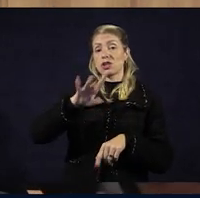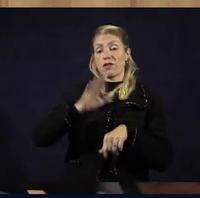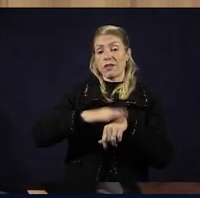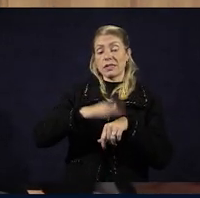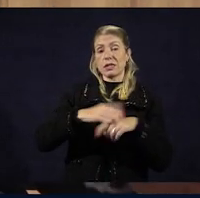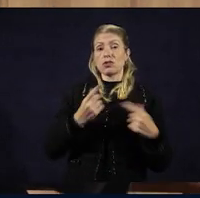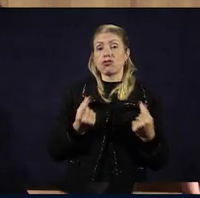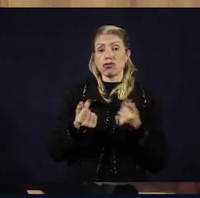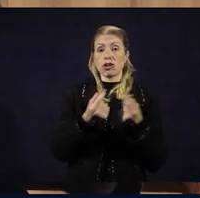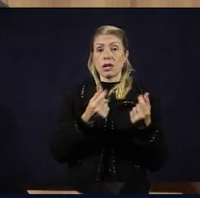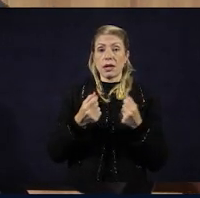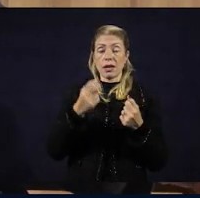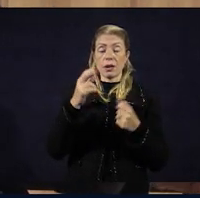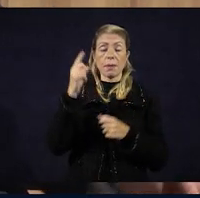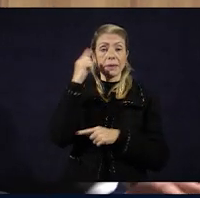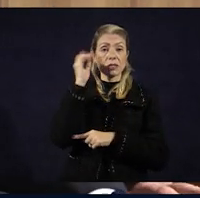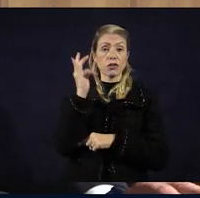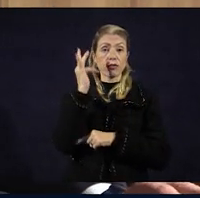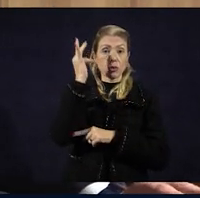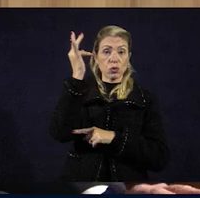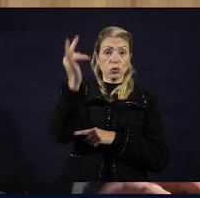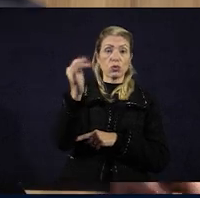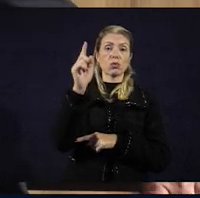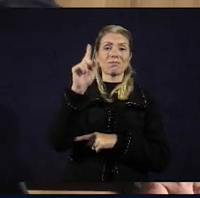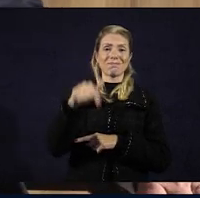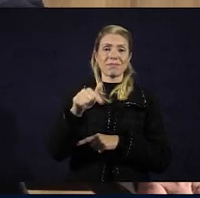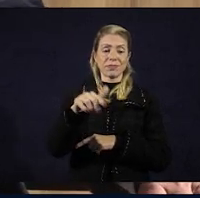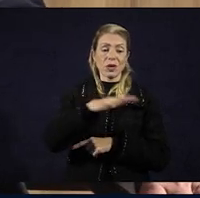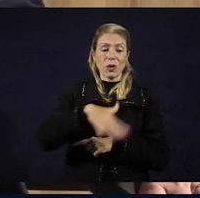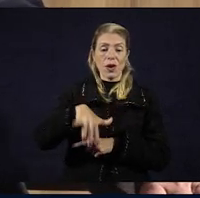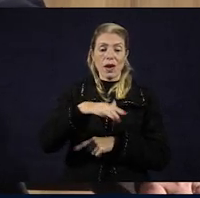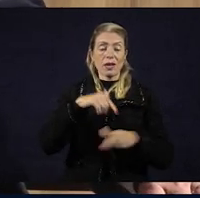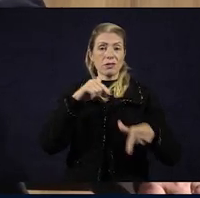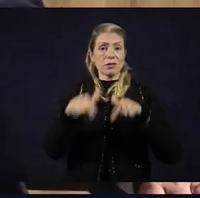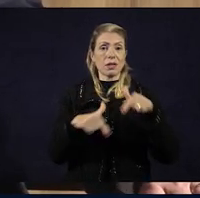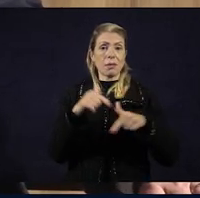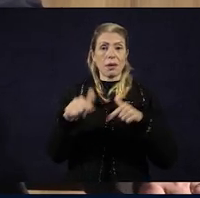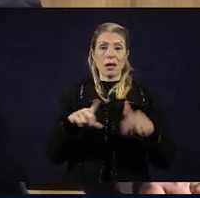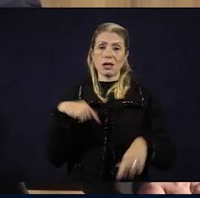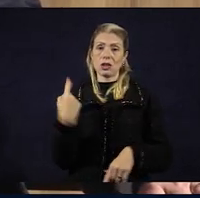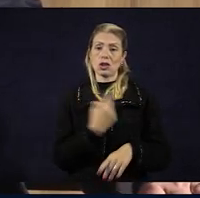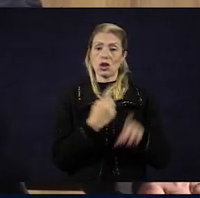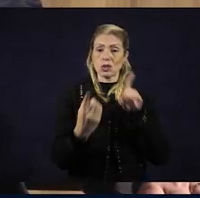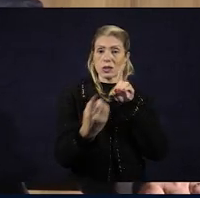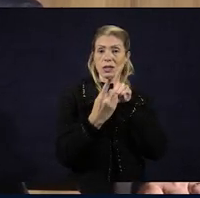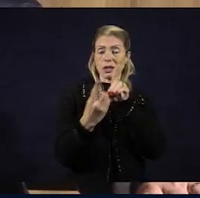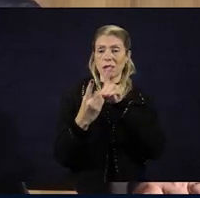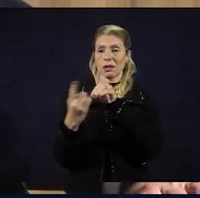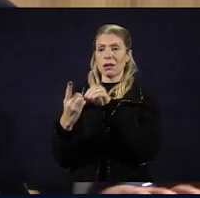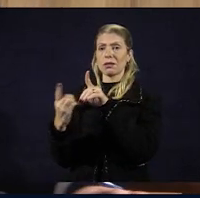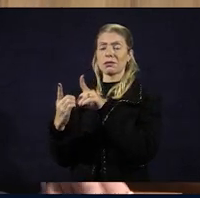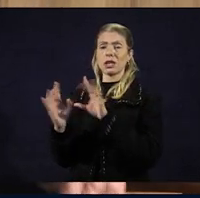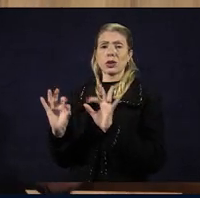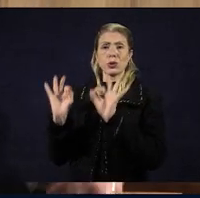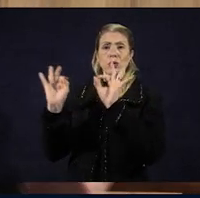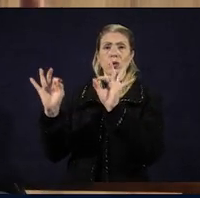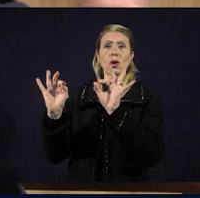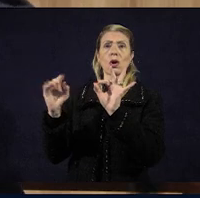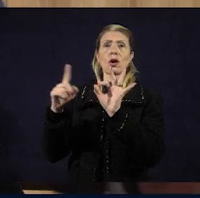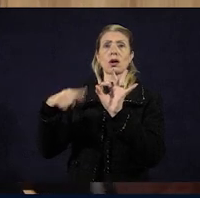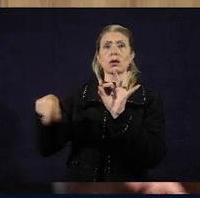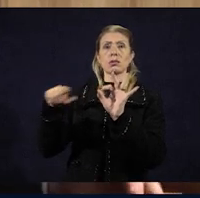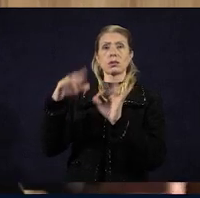para frente ou novos mercados é condição de atuar aonde a gente os nossos clientes são clientes top Norte a gente fala de